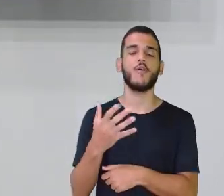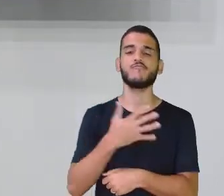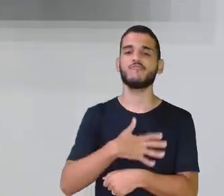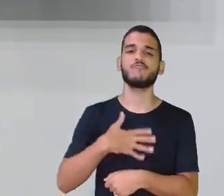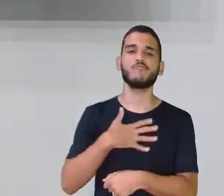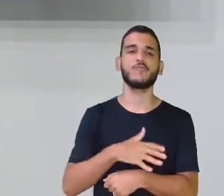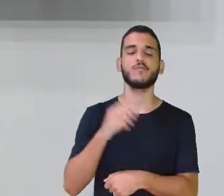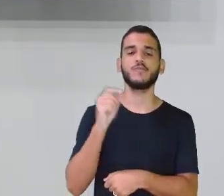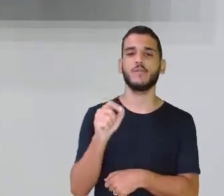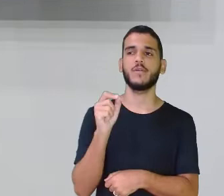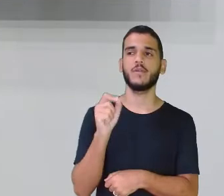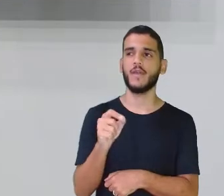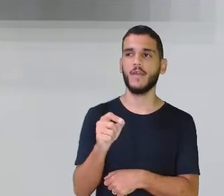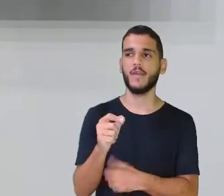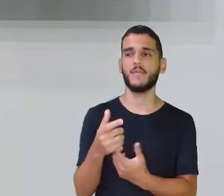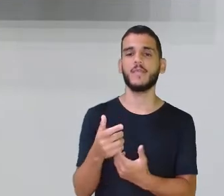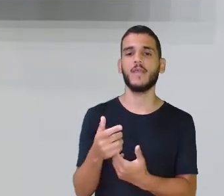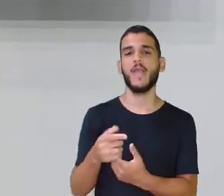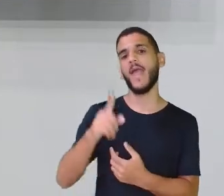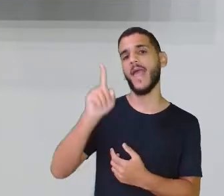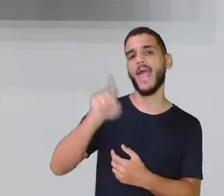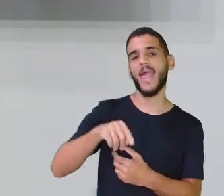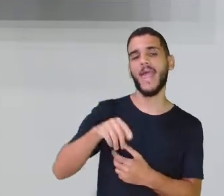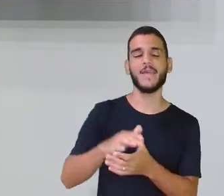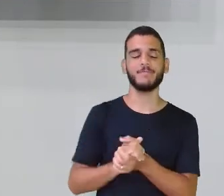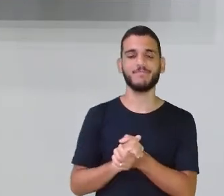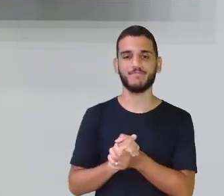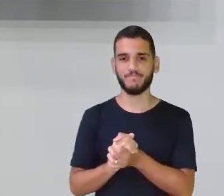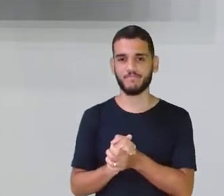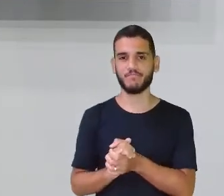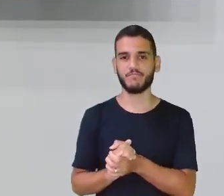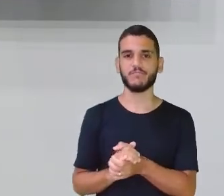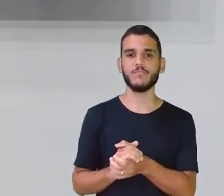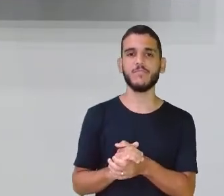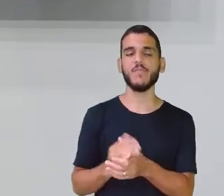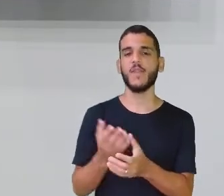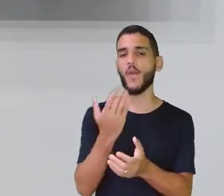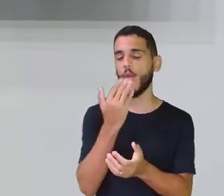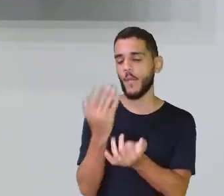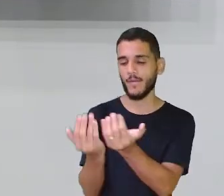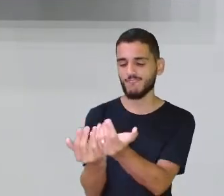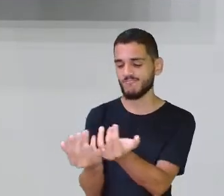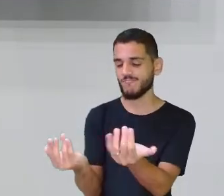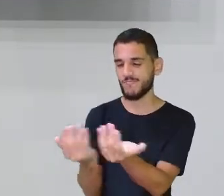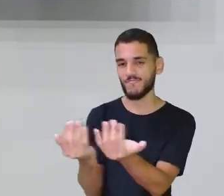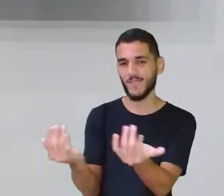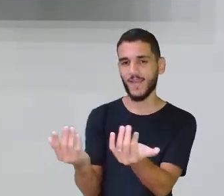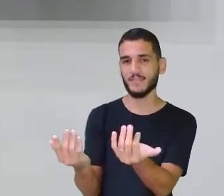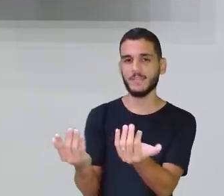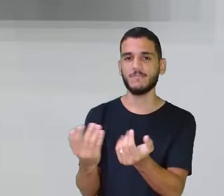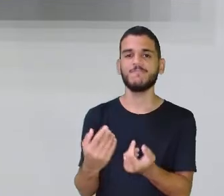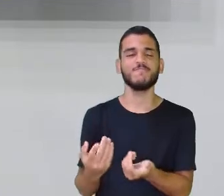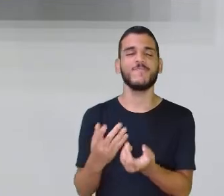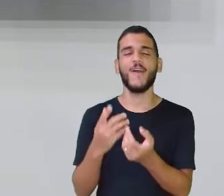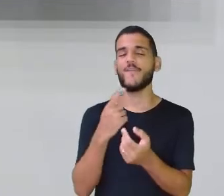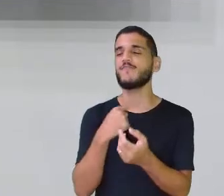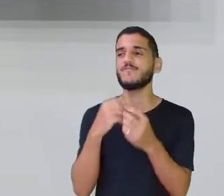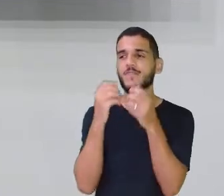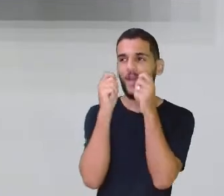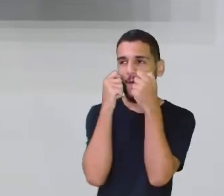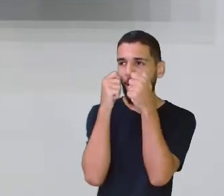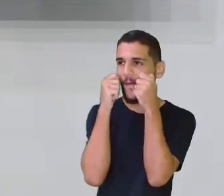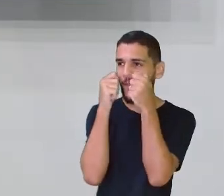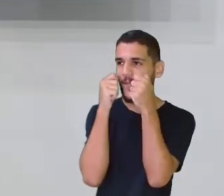plantas também, que são herbívoros, são fofinhos, são bonitos, dá aquela vontadezinha de apertar. E